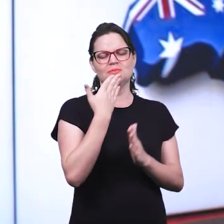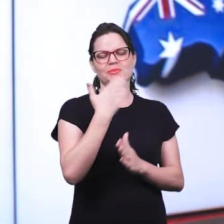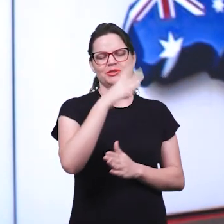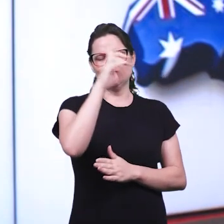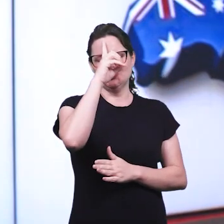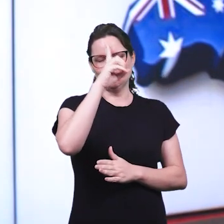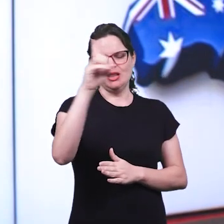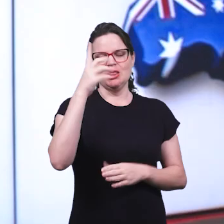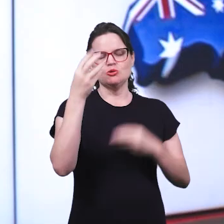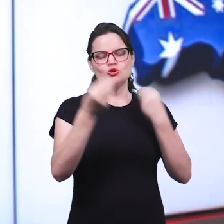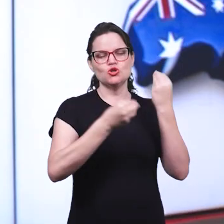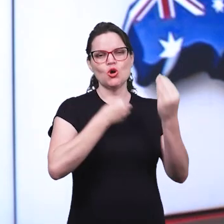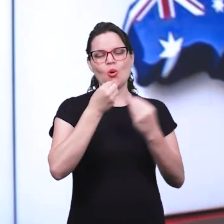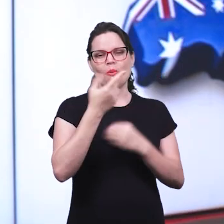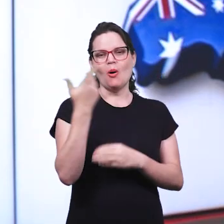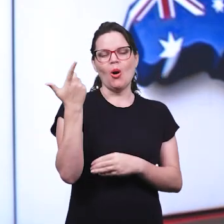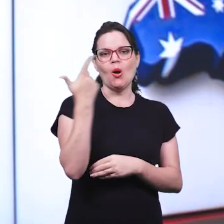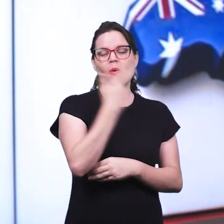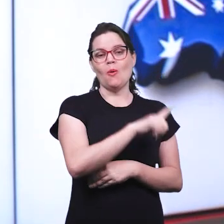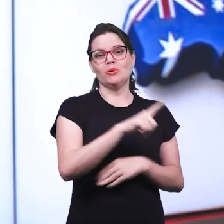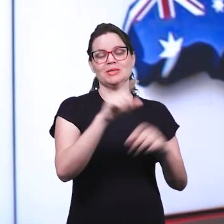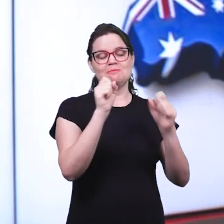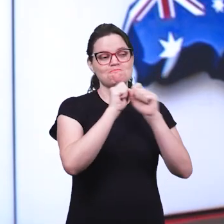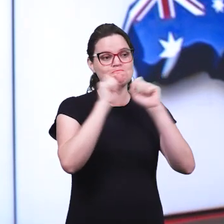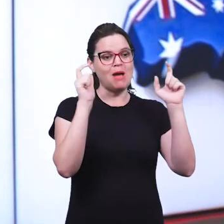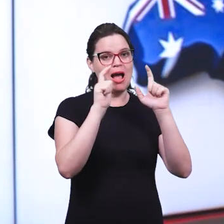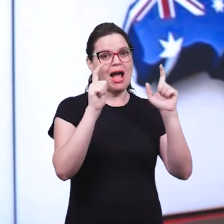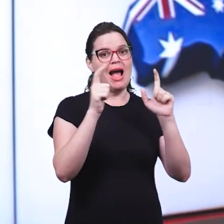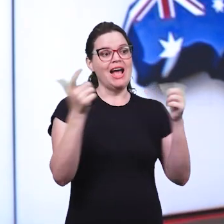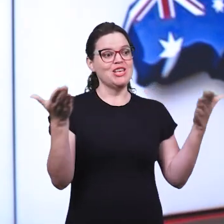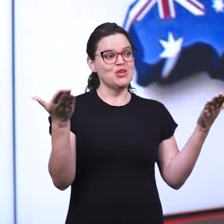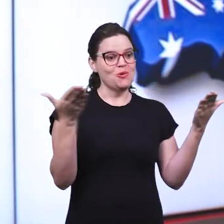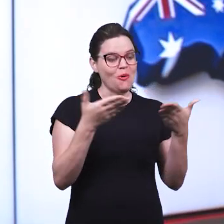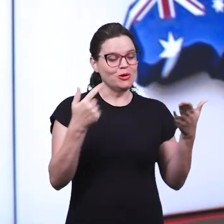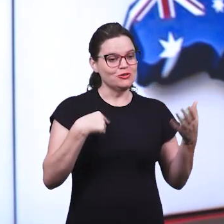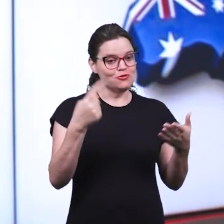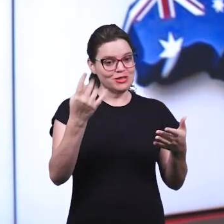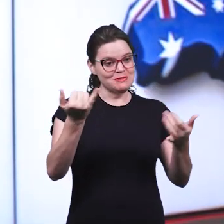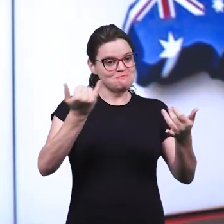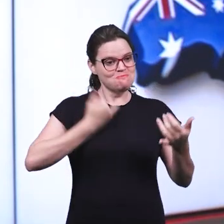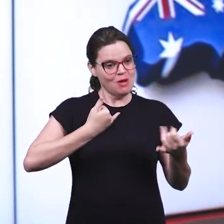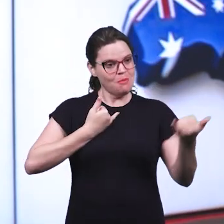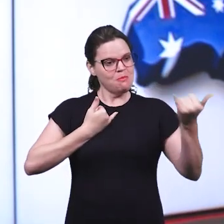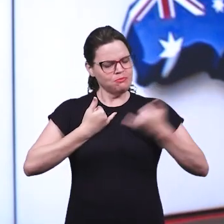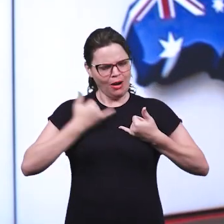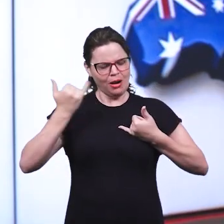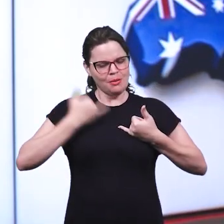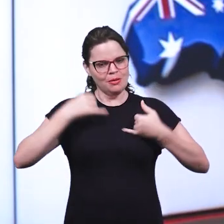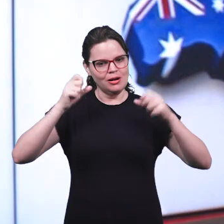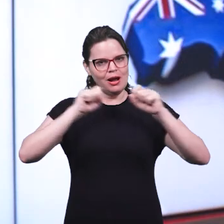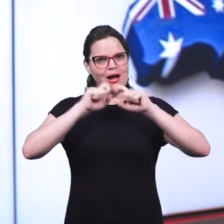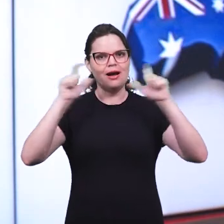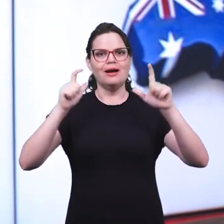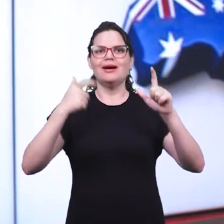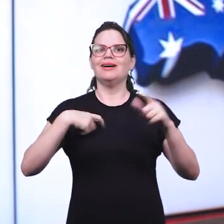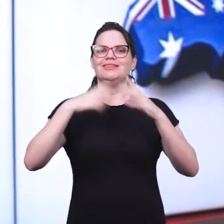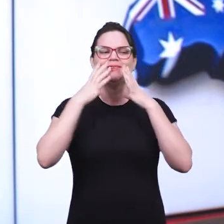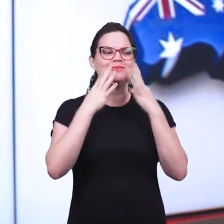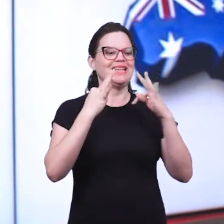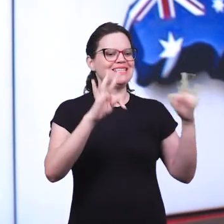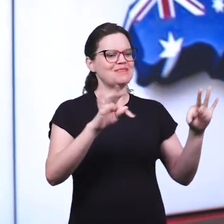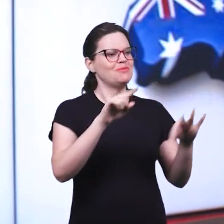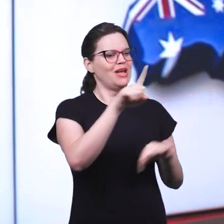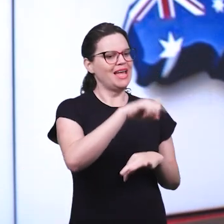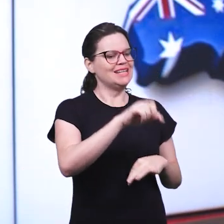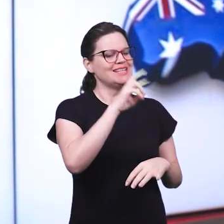não sabiam como alcançar isto. E então dizem que o nosso testemunho foi a resposta